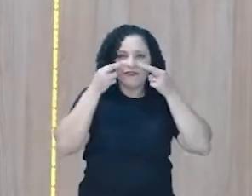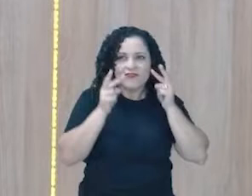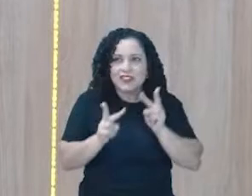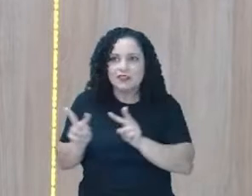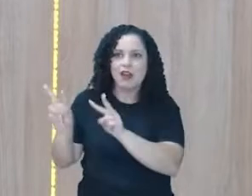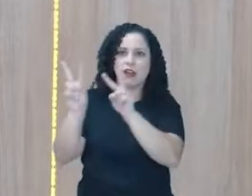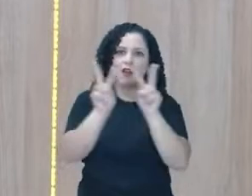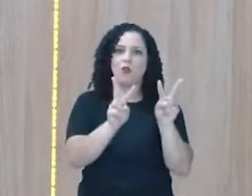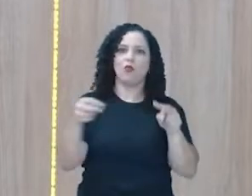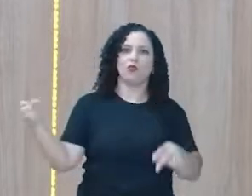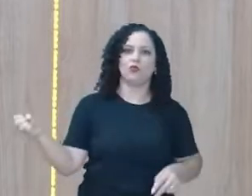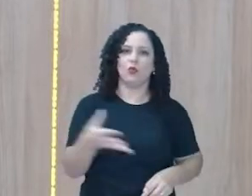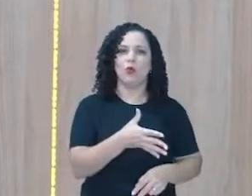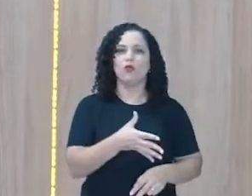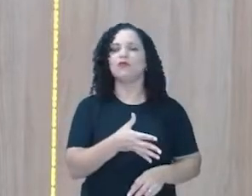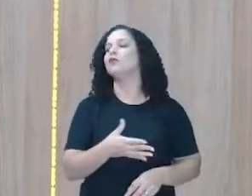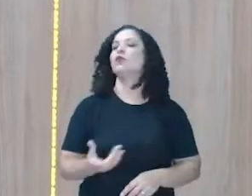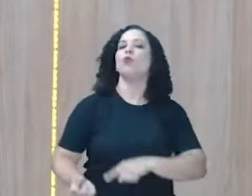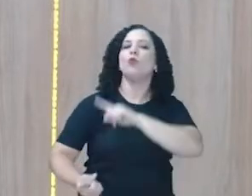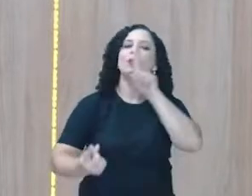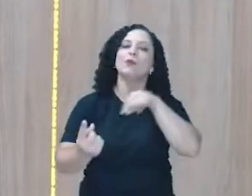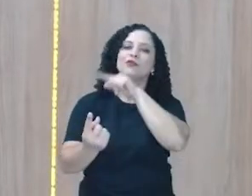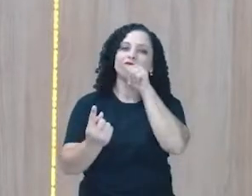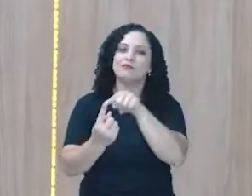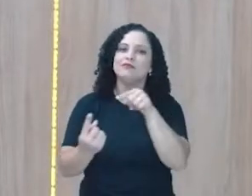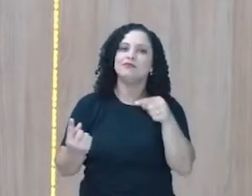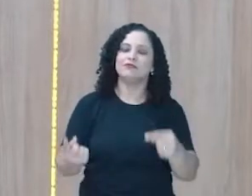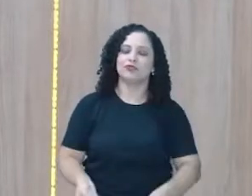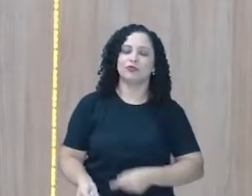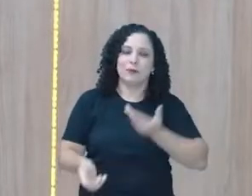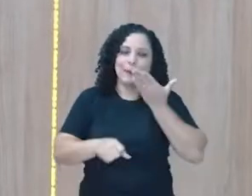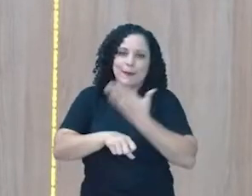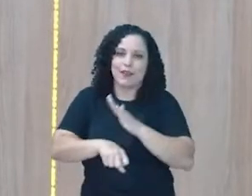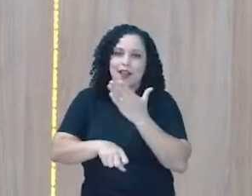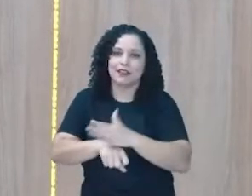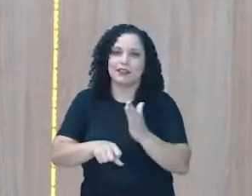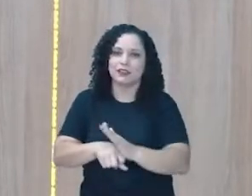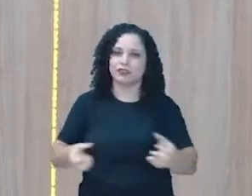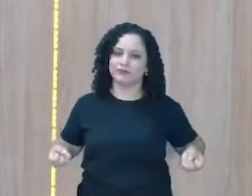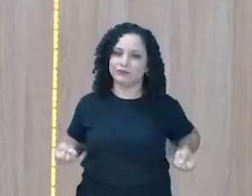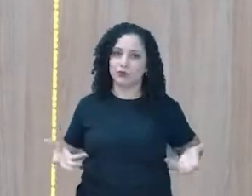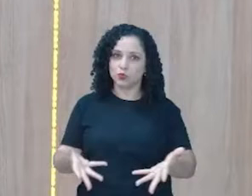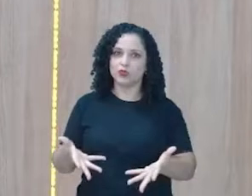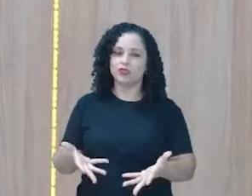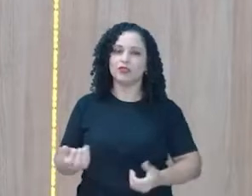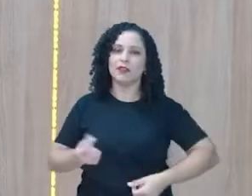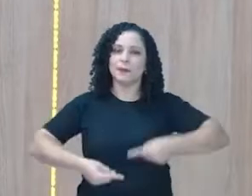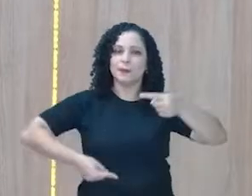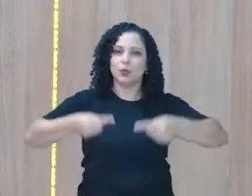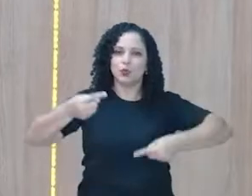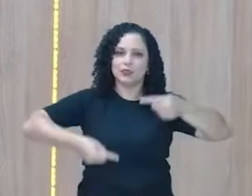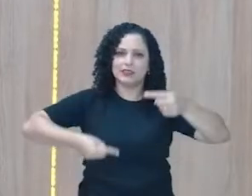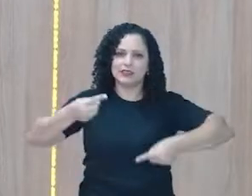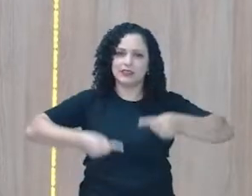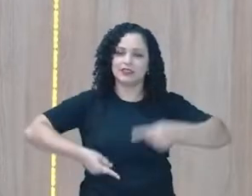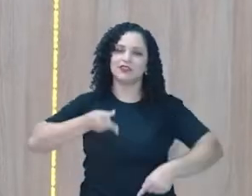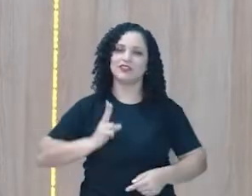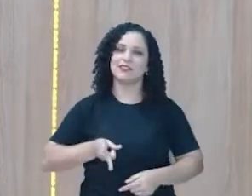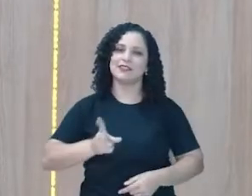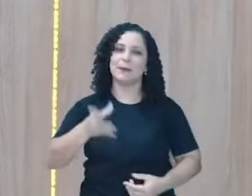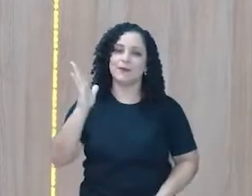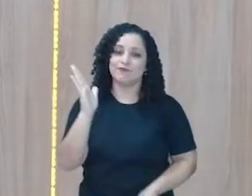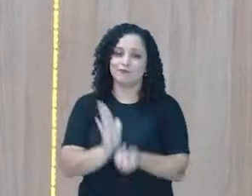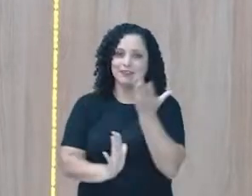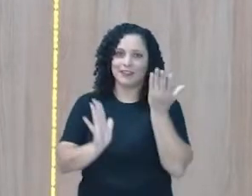visão, reeducar esse olhar, nossas práticas, nossas atitudes, que políticas cada vez mais